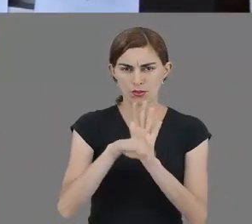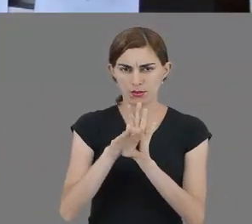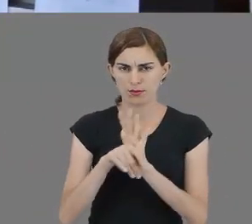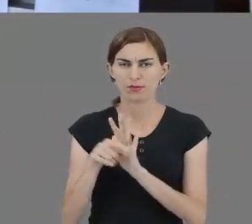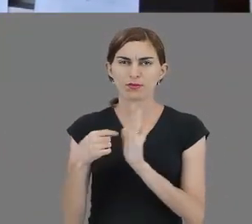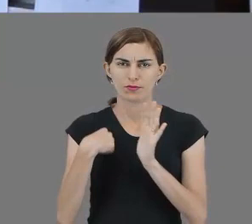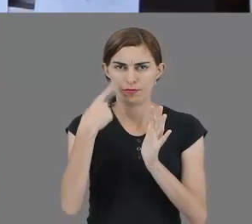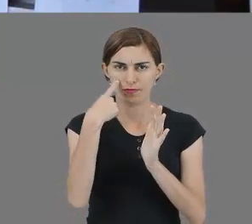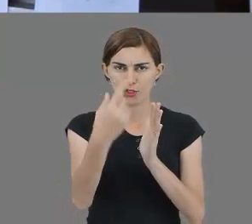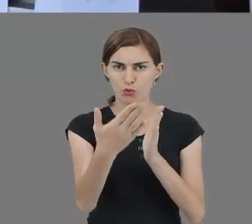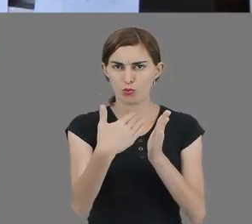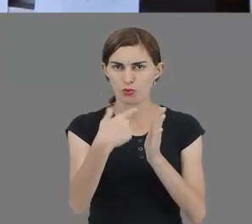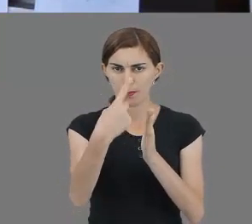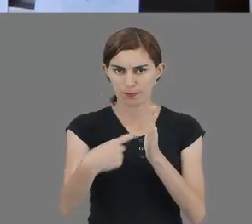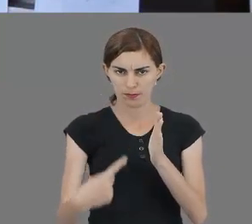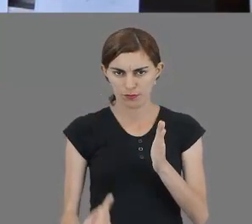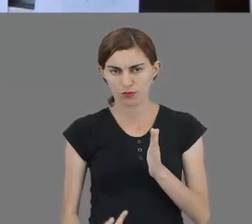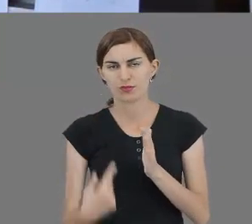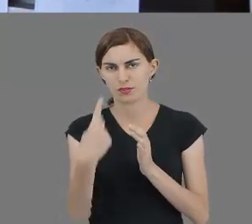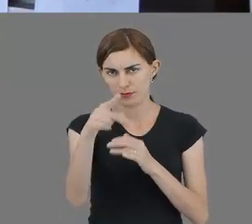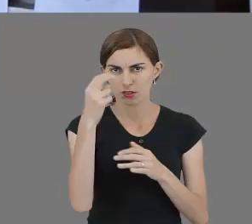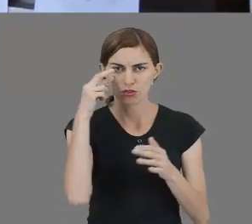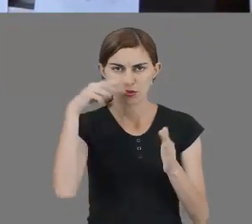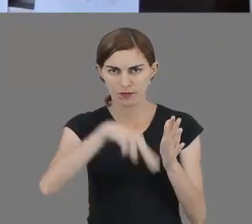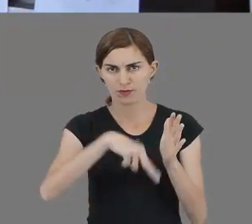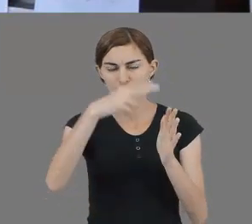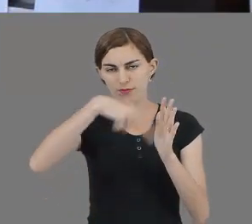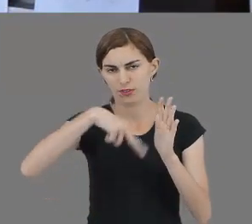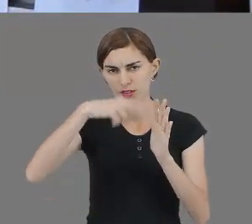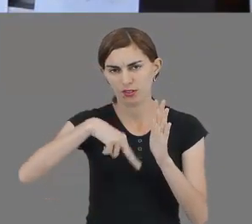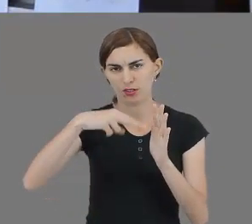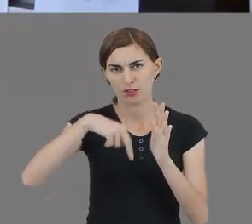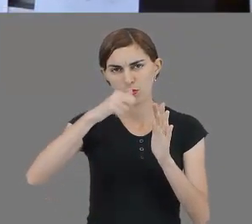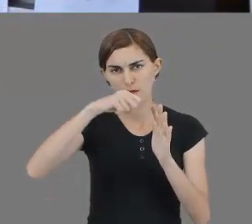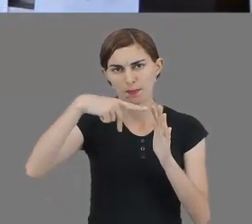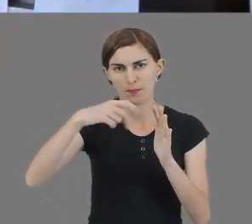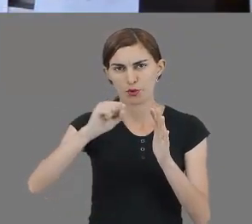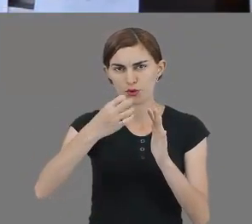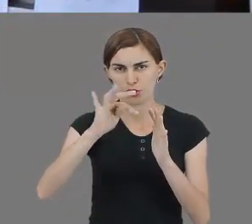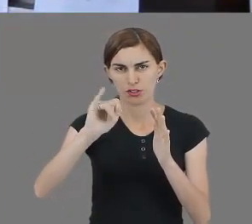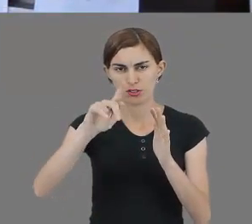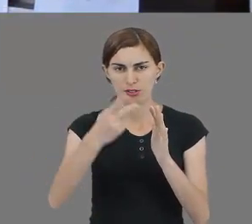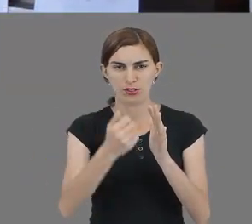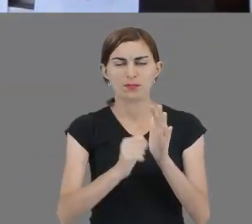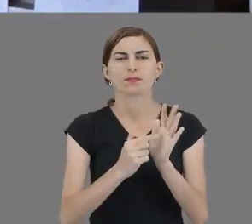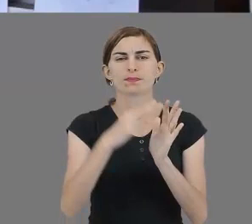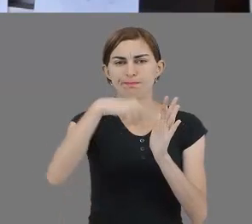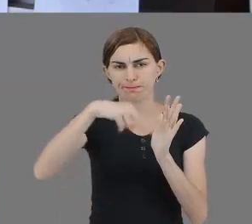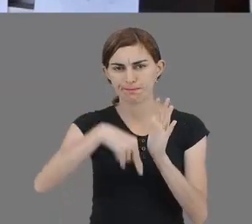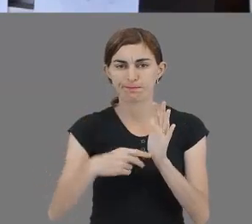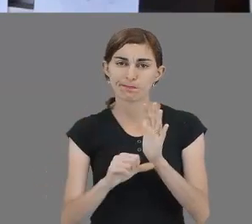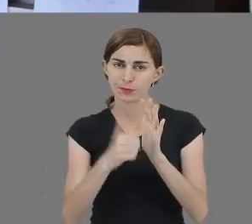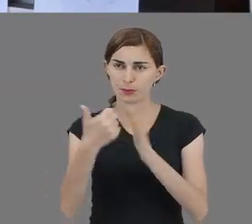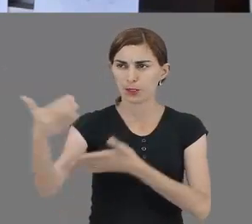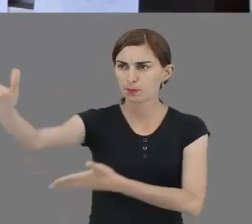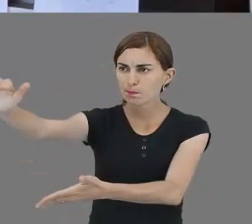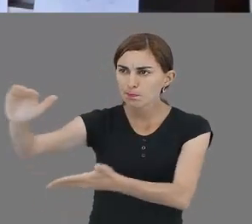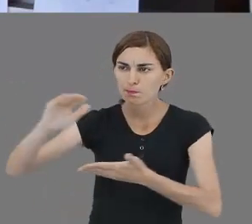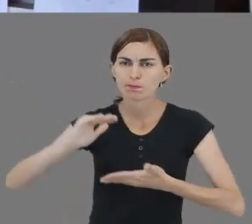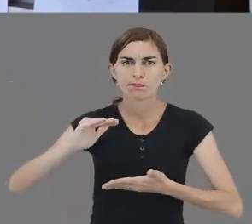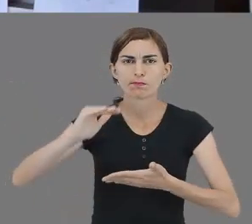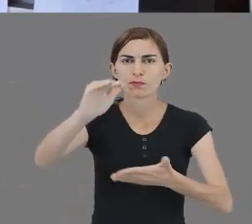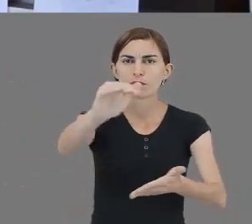nós vimos na apostila. Eu creio que você já deve ter visto, já deve ter lido na apostila. Primeiro seria o